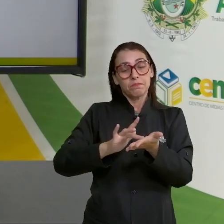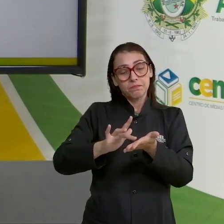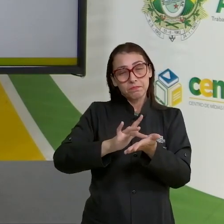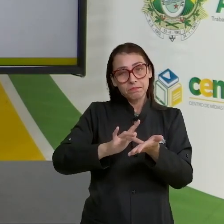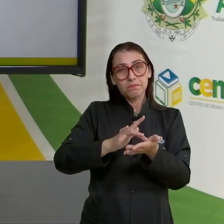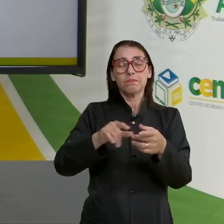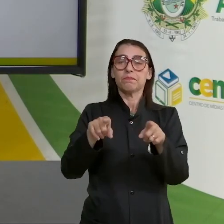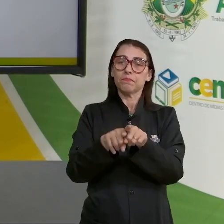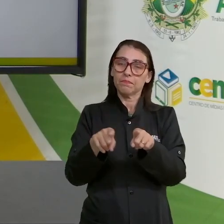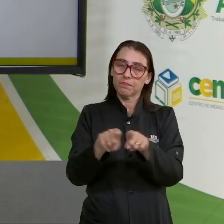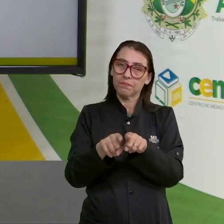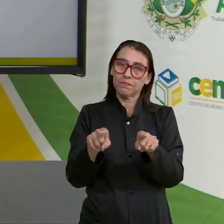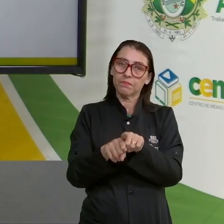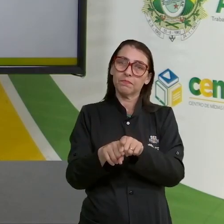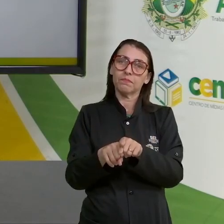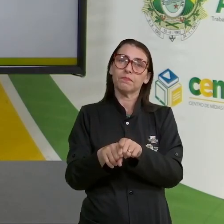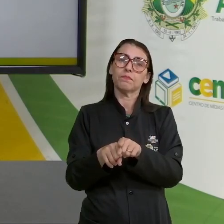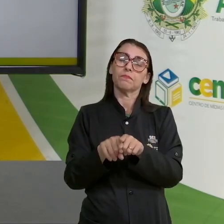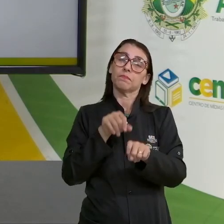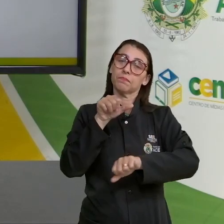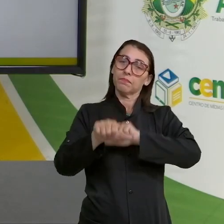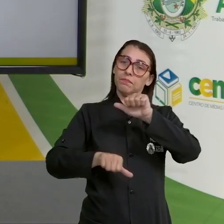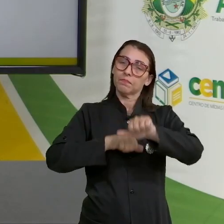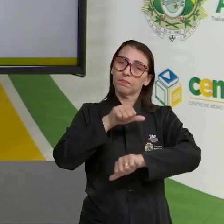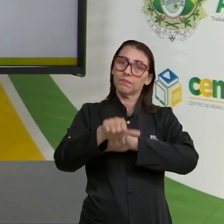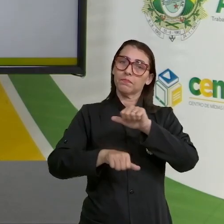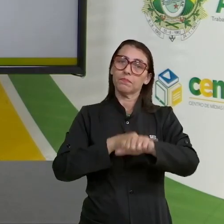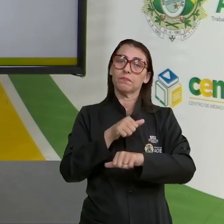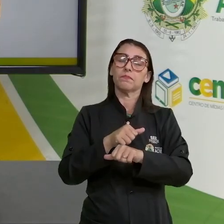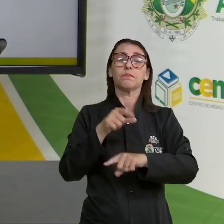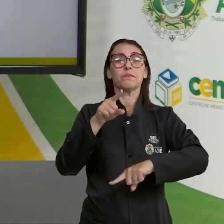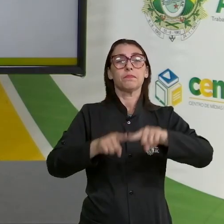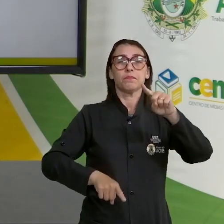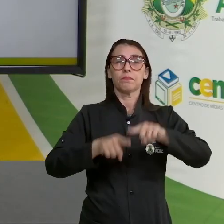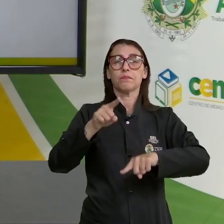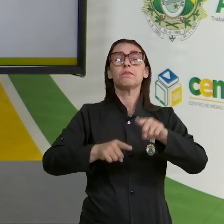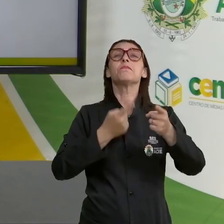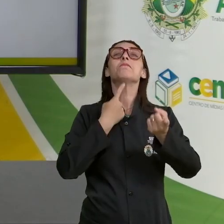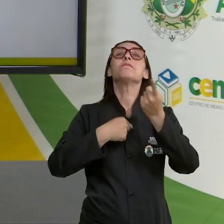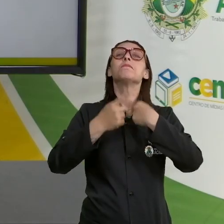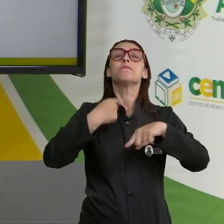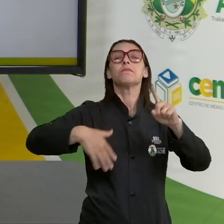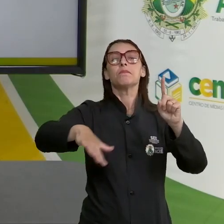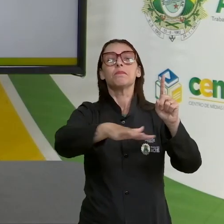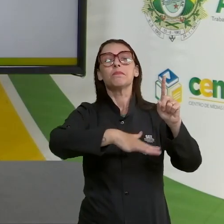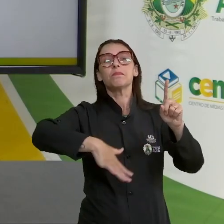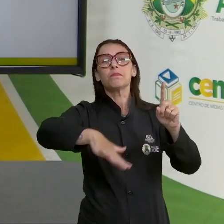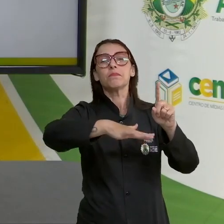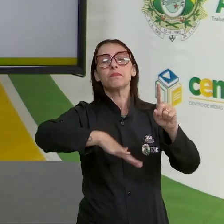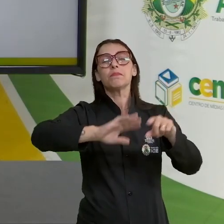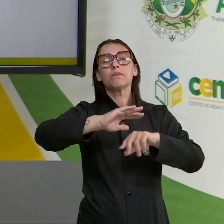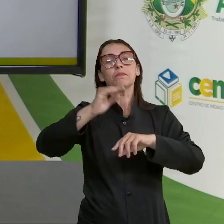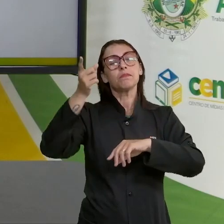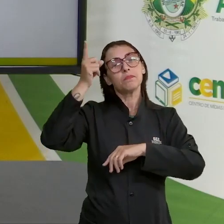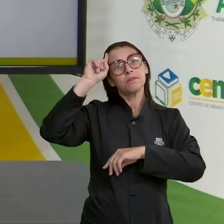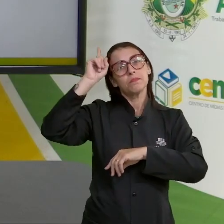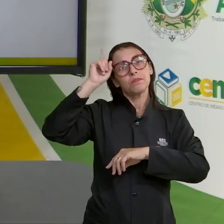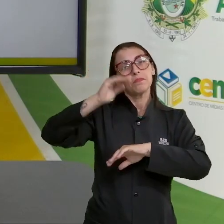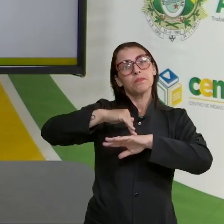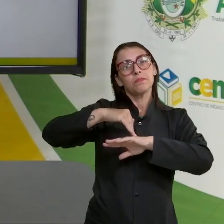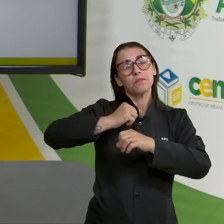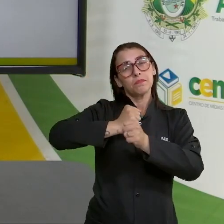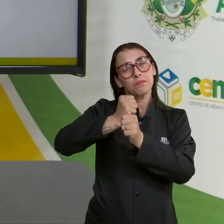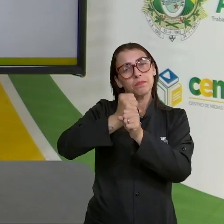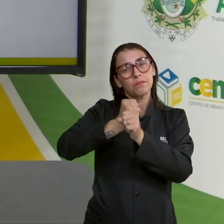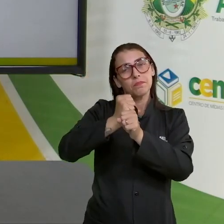os smartphones, eles se tornaram aí objetos de desejo pela sociedade. E todos os anos, as